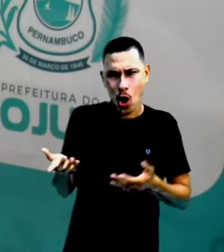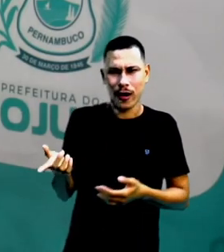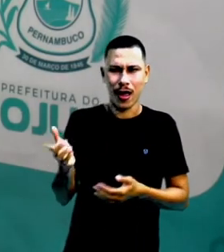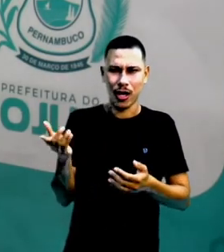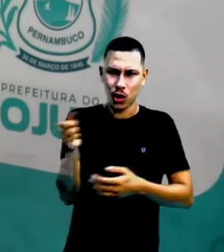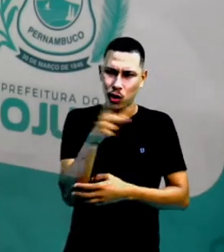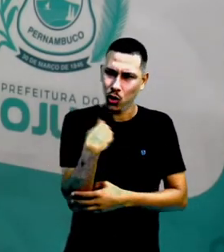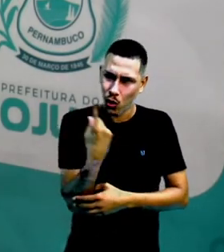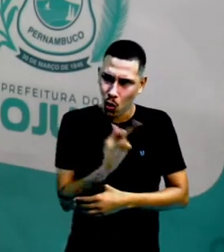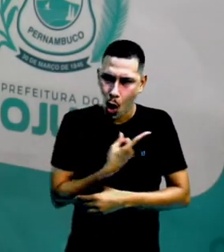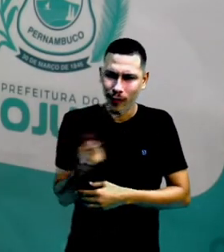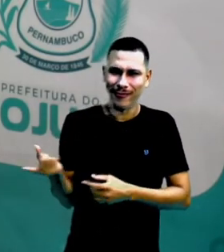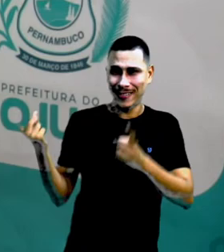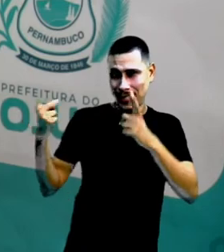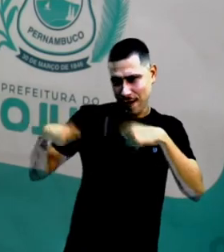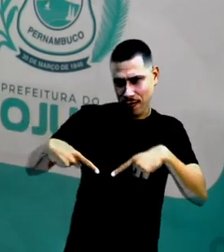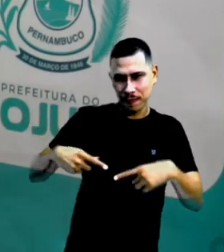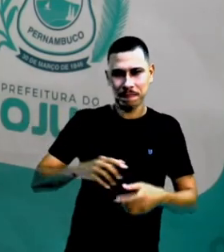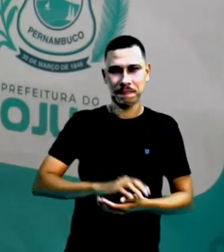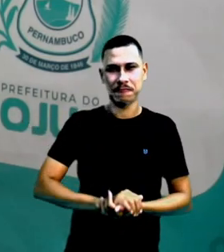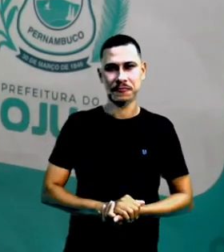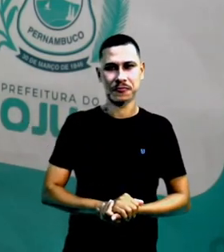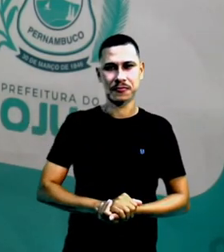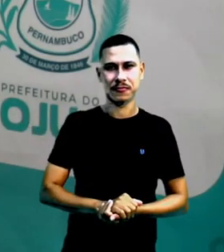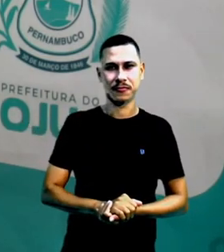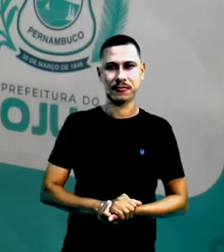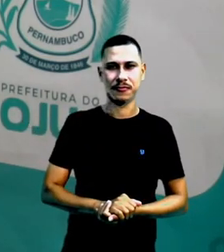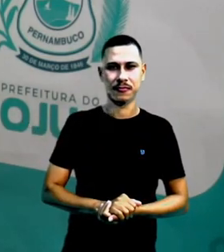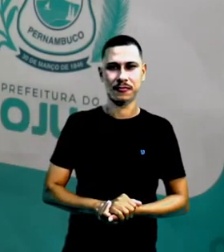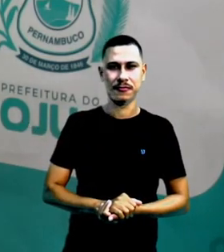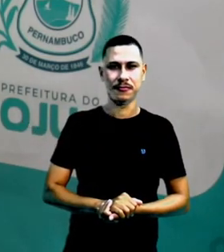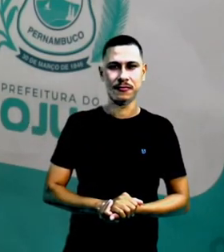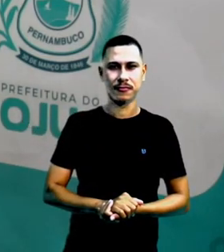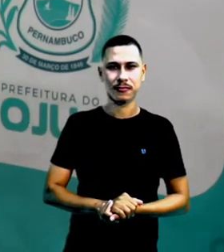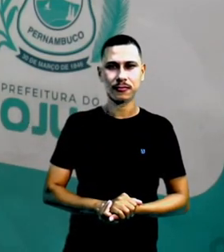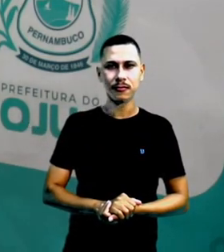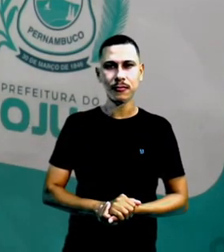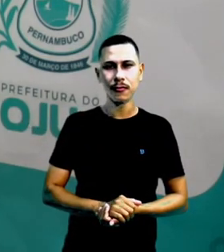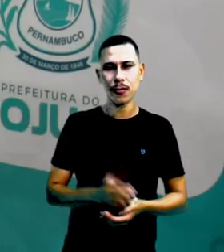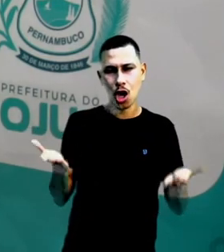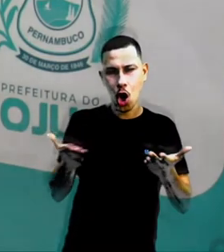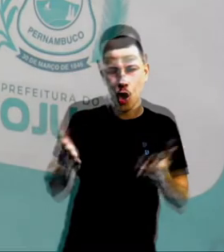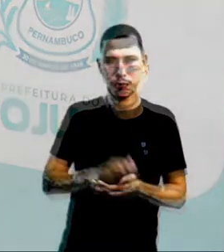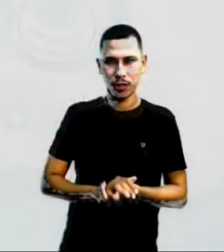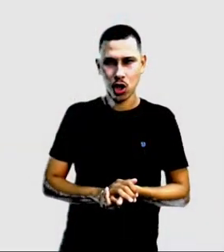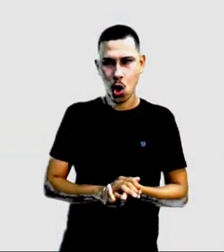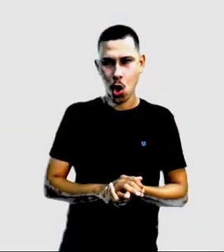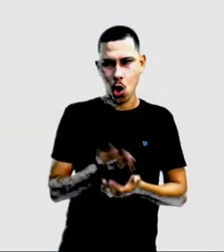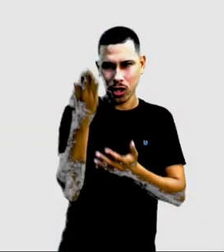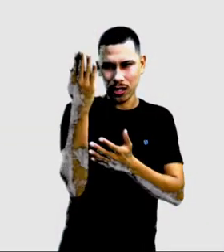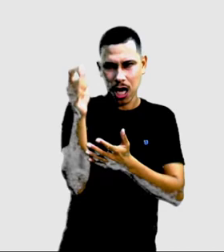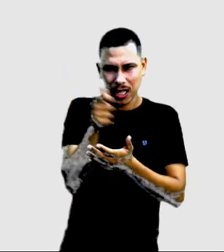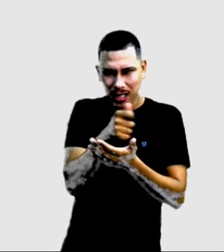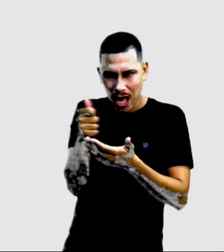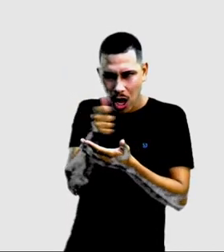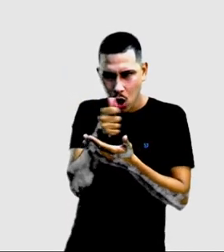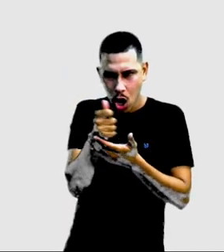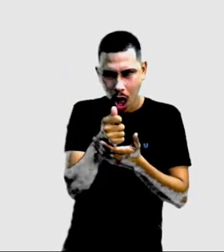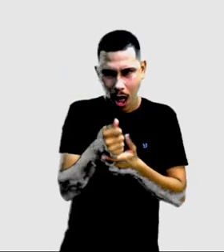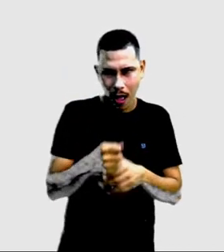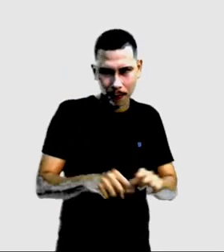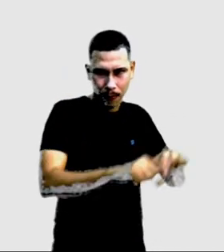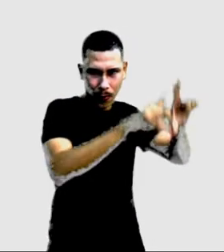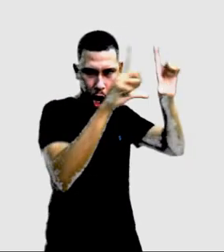nosso Week Challenge, que é o desafio semanal. Pega aí o teu celular, aponta para a tua